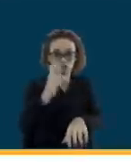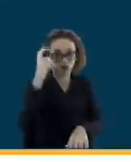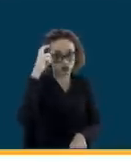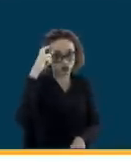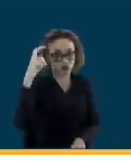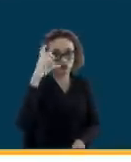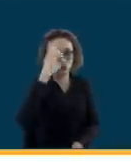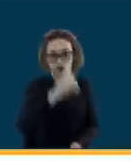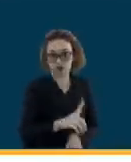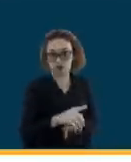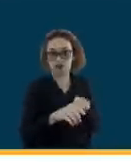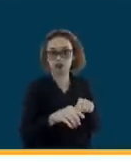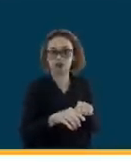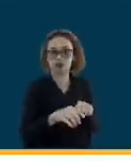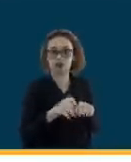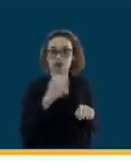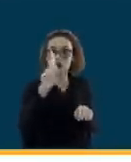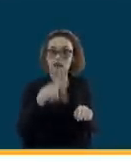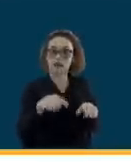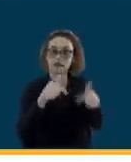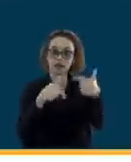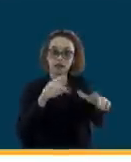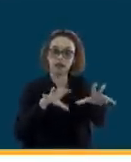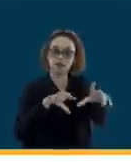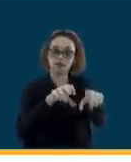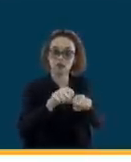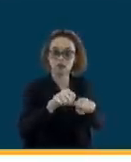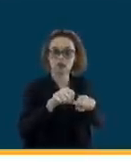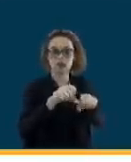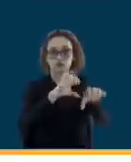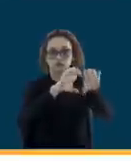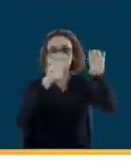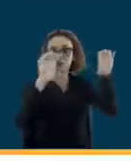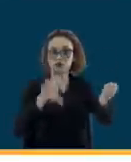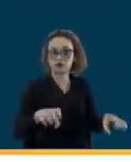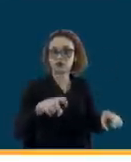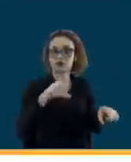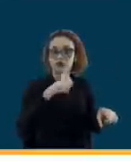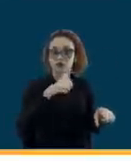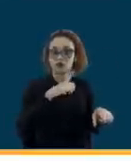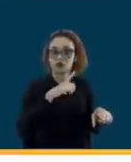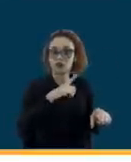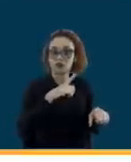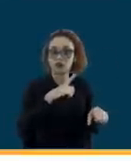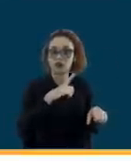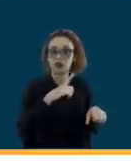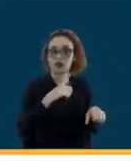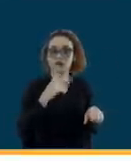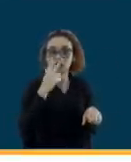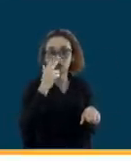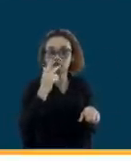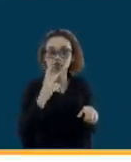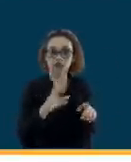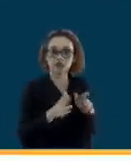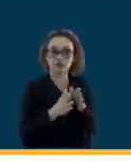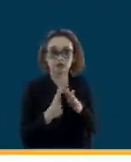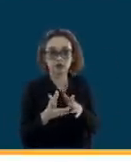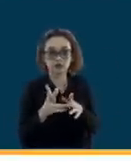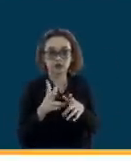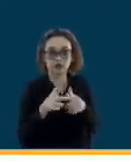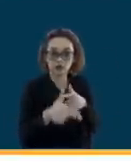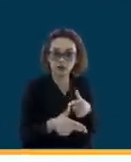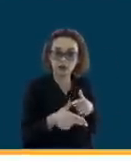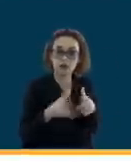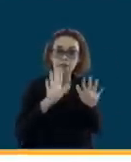trabalho formador, ele foi um trabalho estruturante, ele foi um trabalho que, apesar de tantas descontinuidades e tantos acidentes, né,